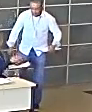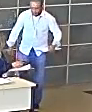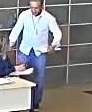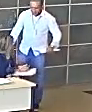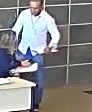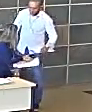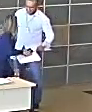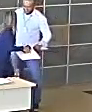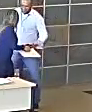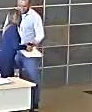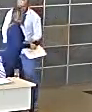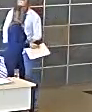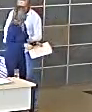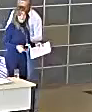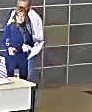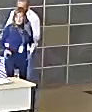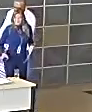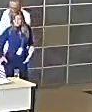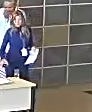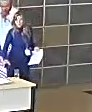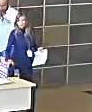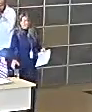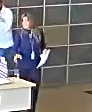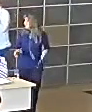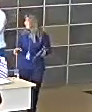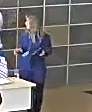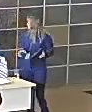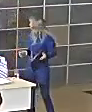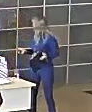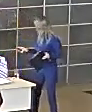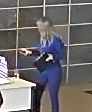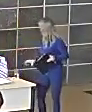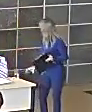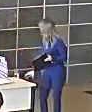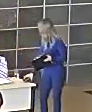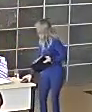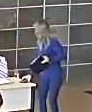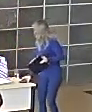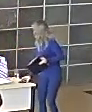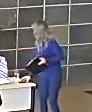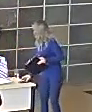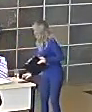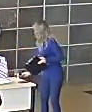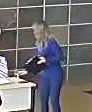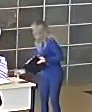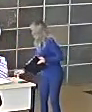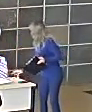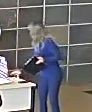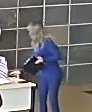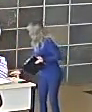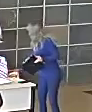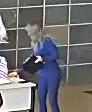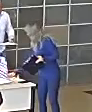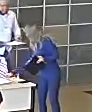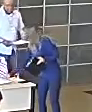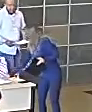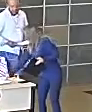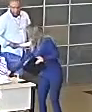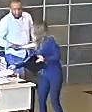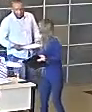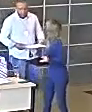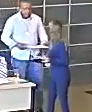transbordo isso às vezes gera uma confusão que na sua edição Inicial essa portaria ela